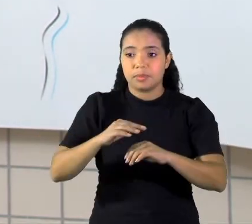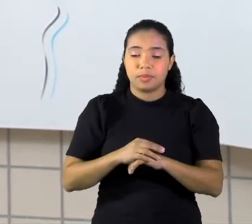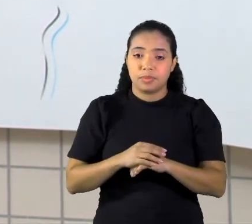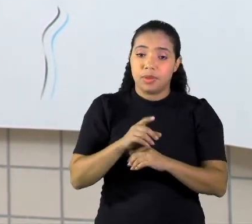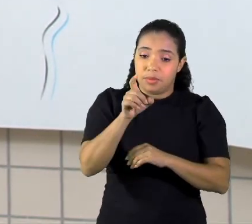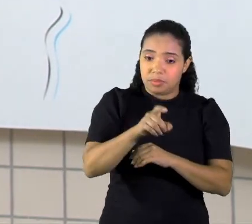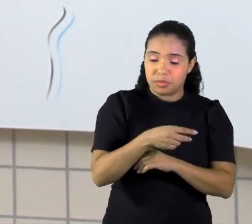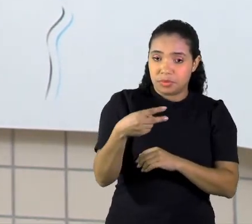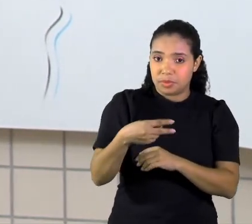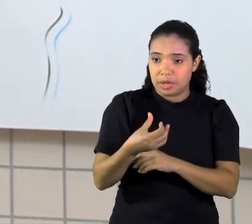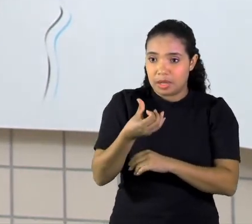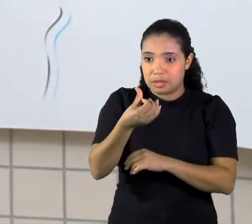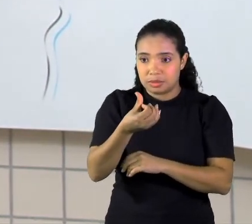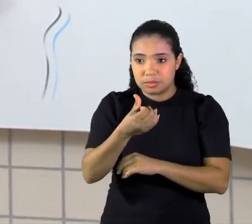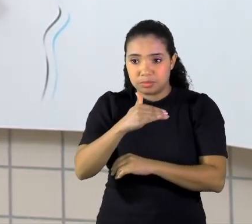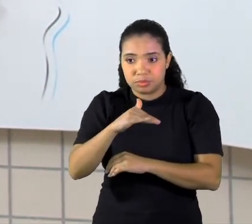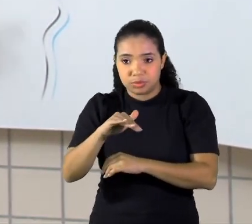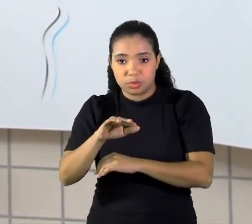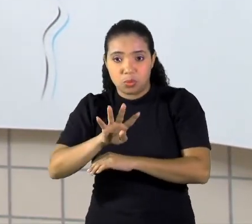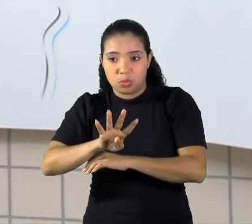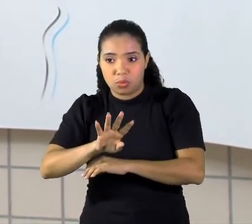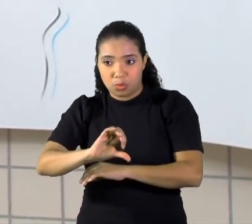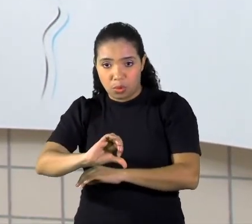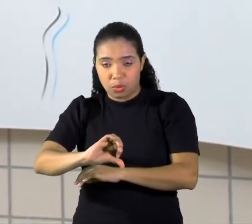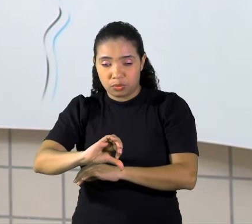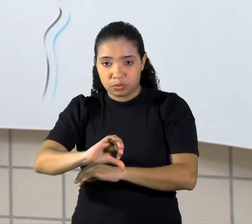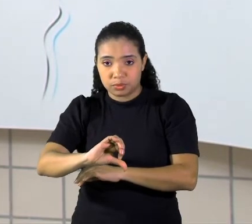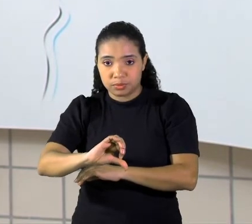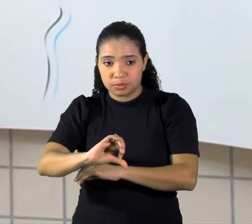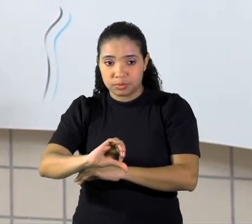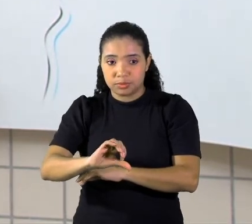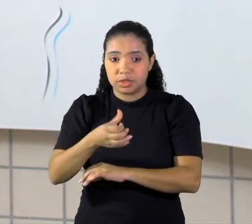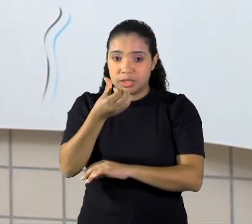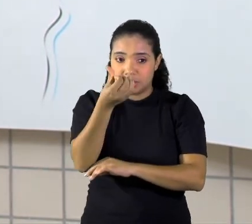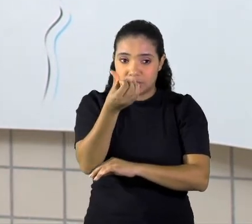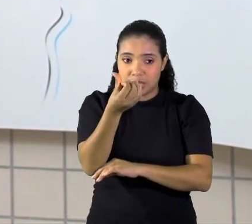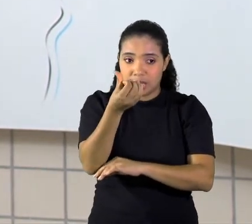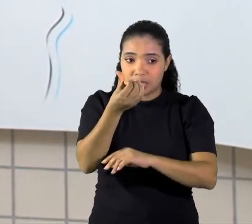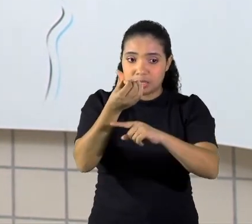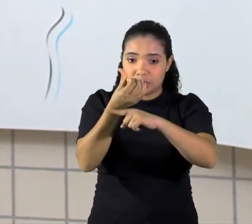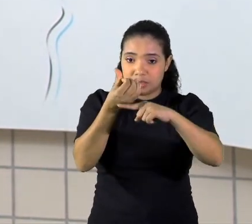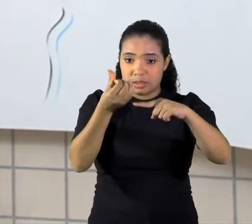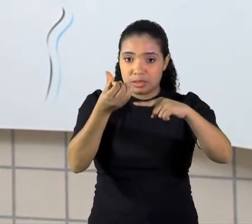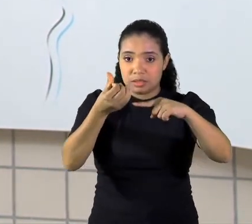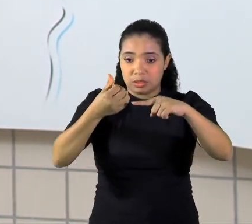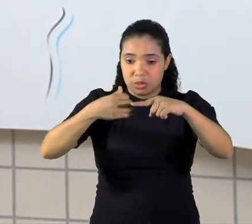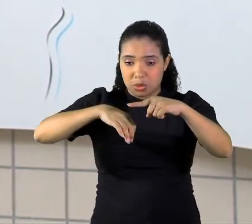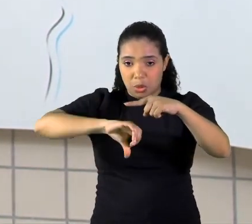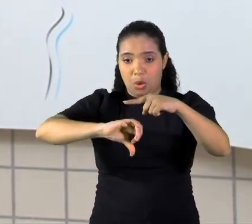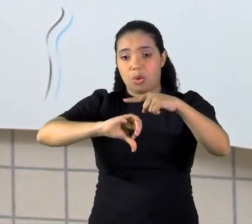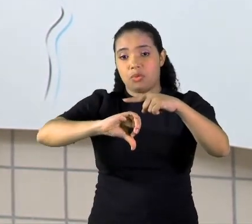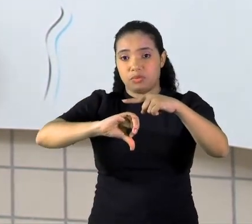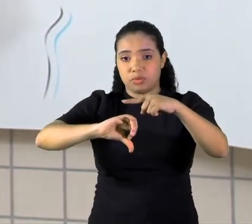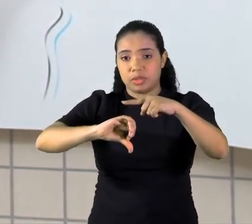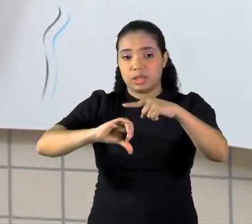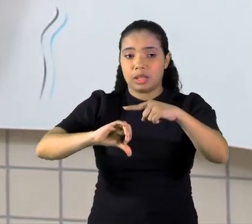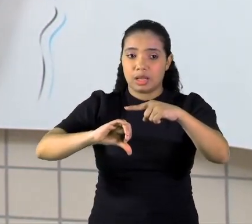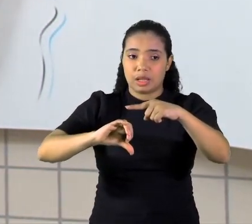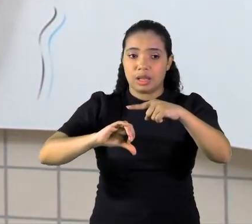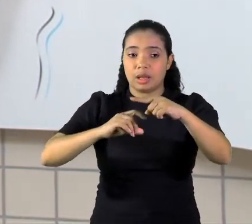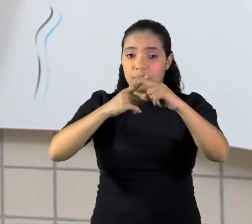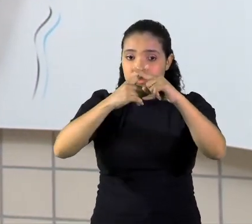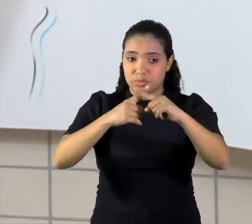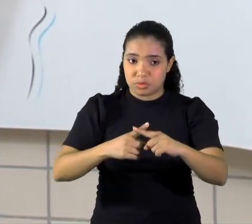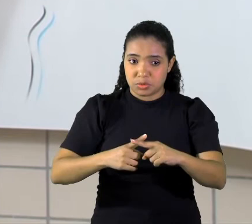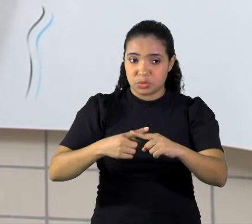Bom, eu percebo claramente que o 6 sobre 9 são dois números que vêm da tabuada do 3, ou seja, eles são múltiplos de 3.